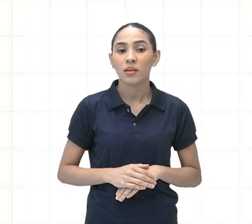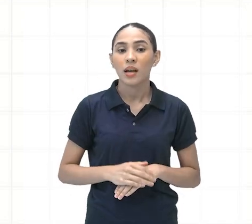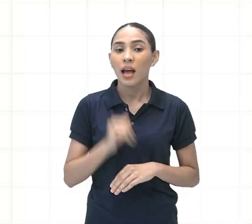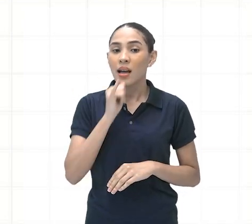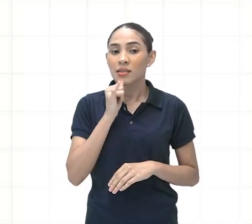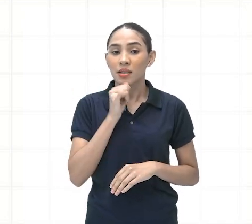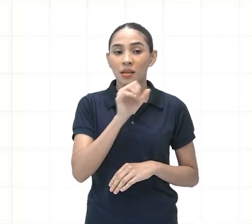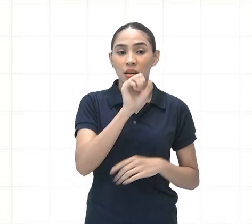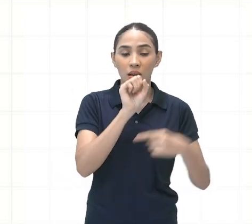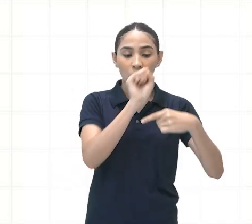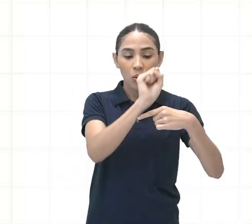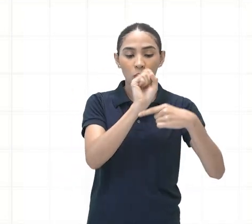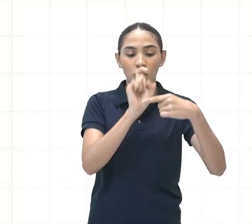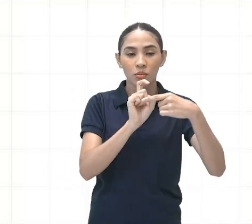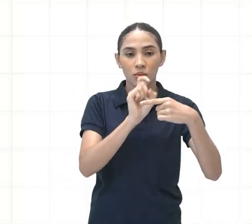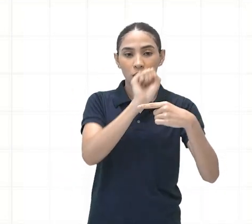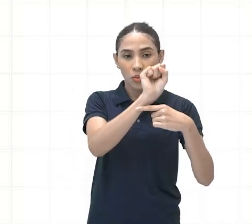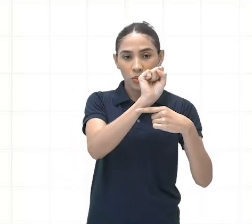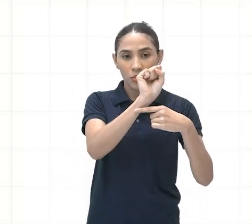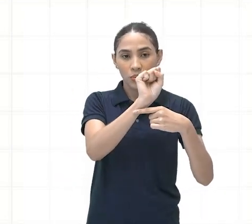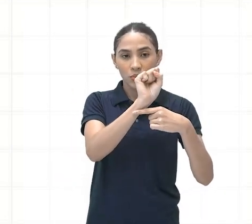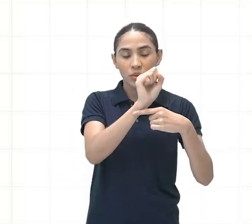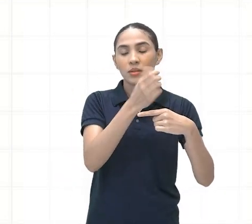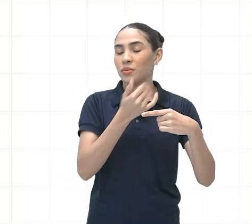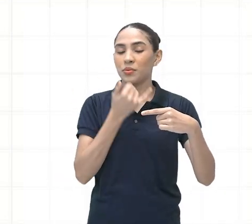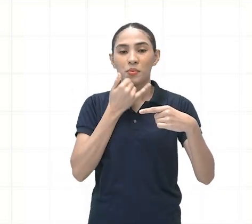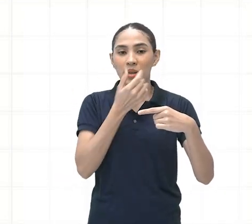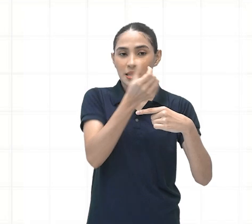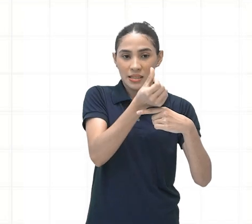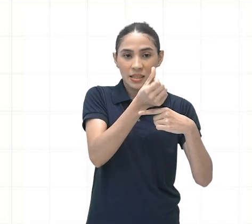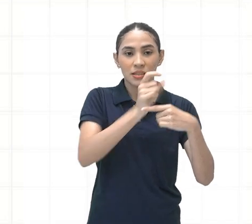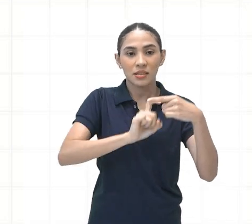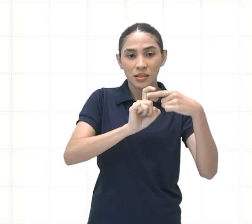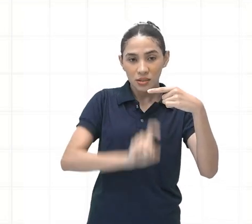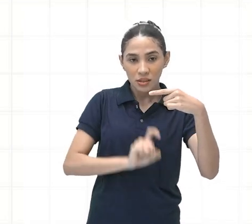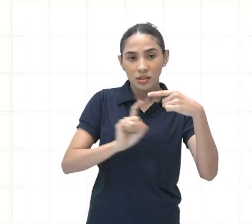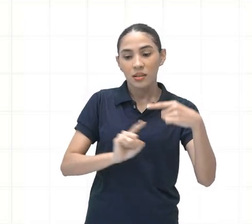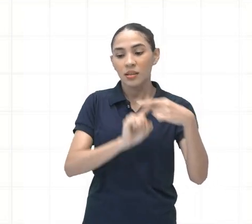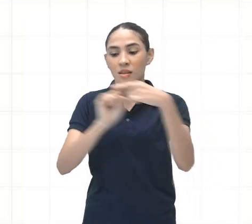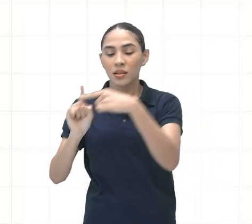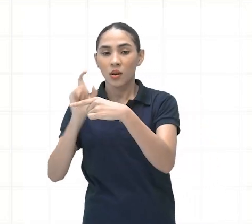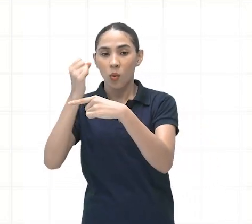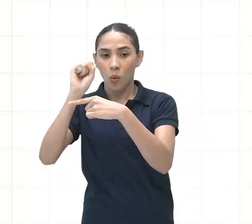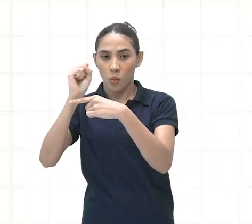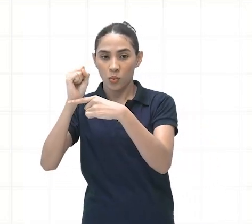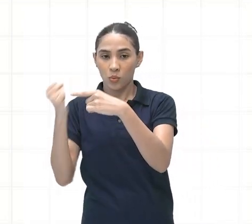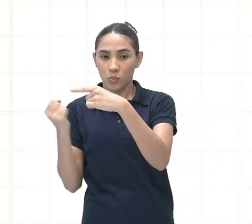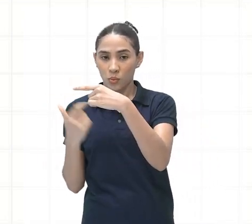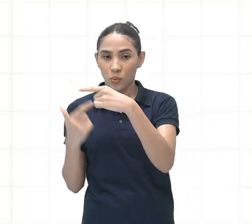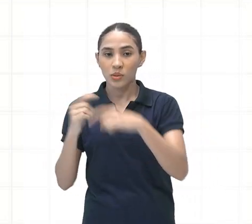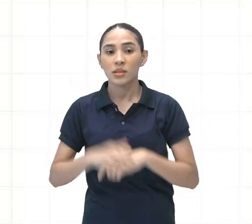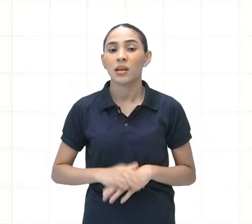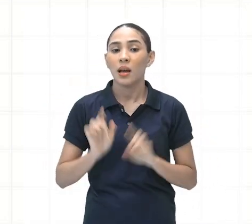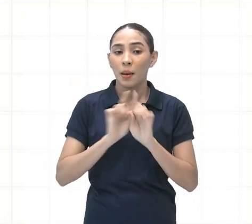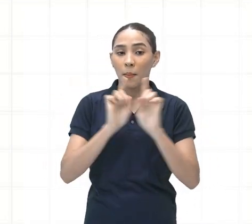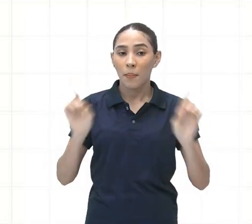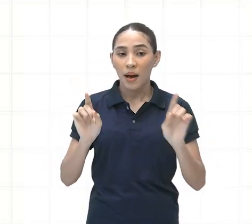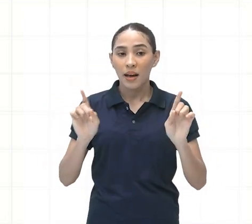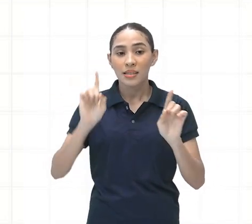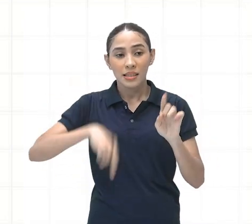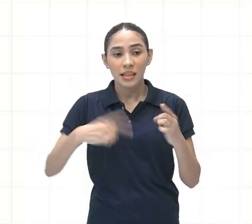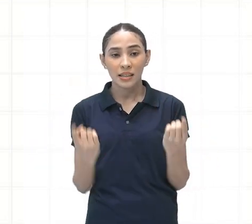para x, assim, 6 está para x, perdão, assim como 8 está para 12. Só que, como elas